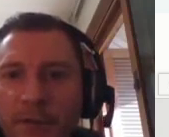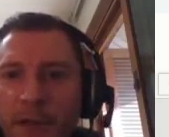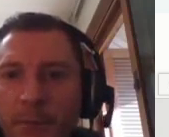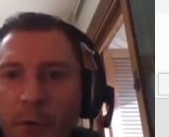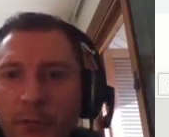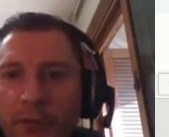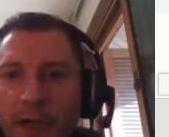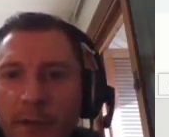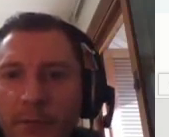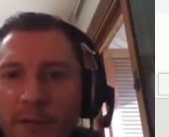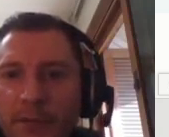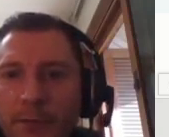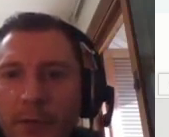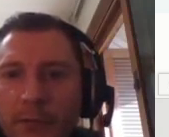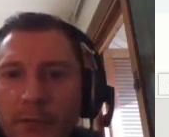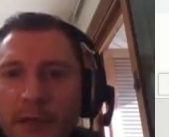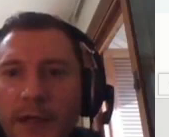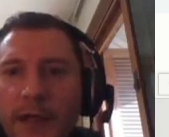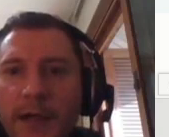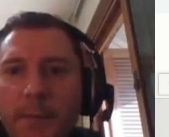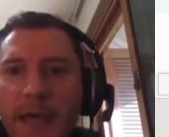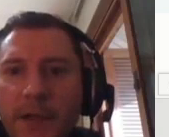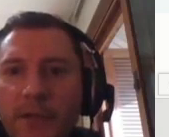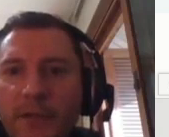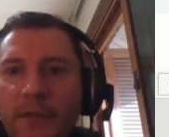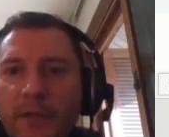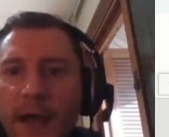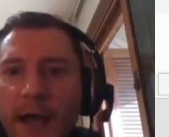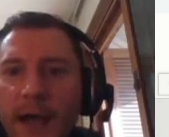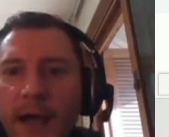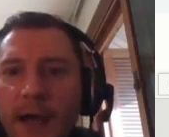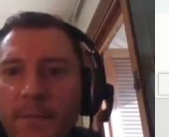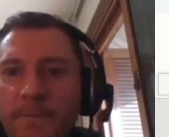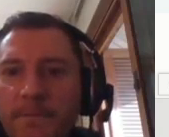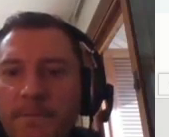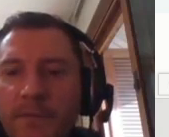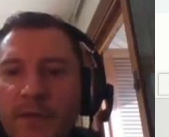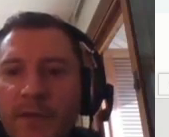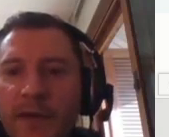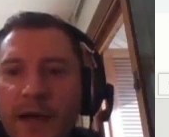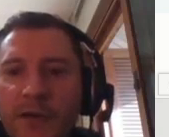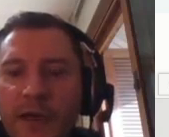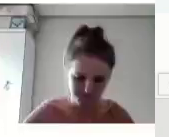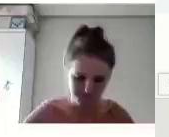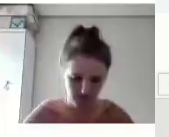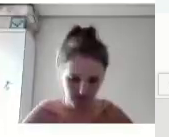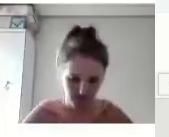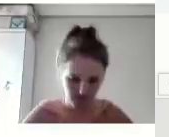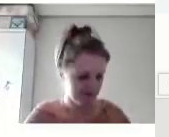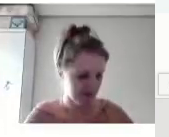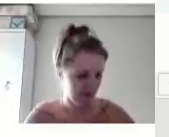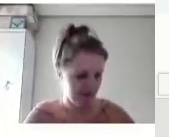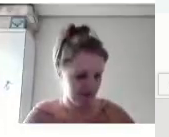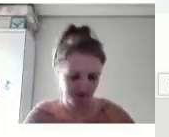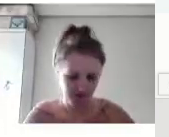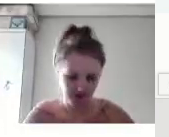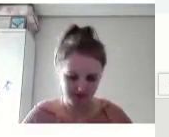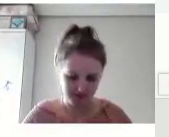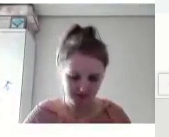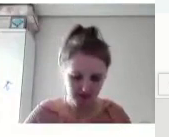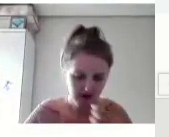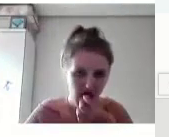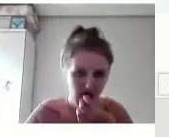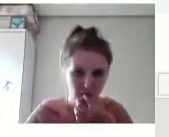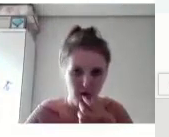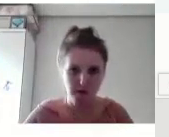πφ ponto, né, πφ ponto, menos a densidade lagrangiana. Lembrando que L é a